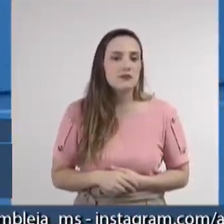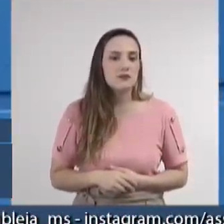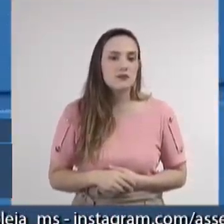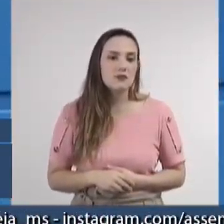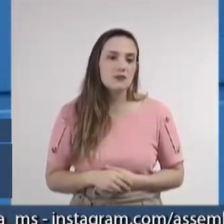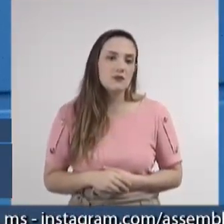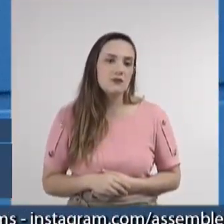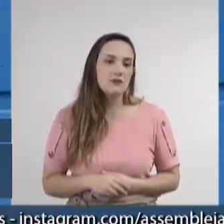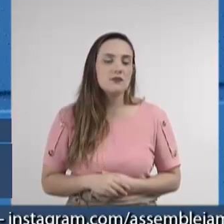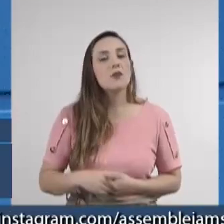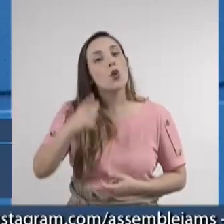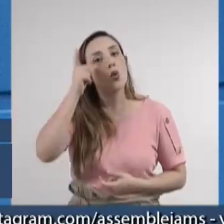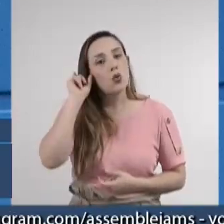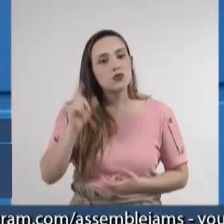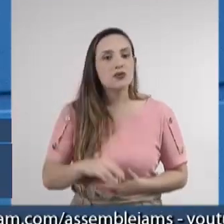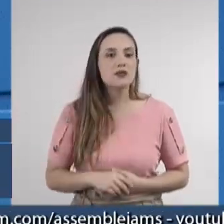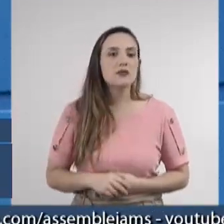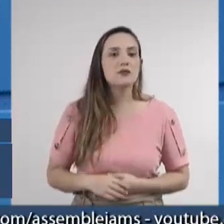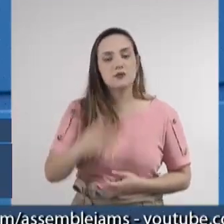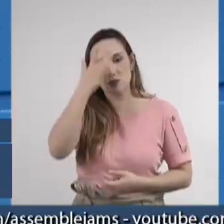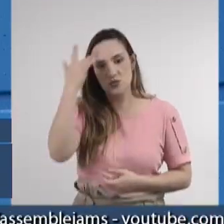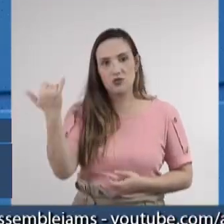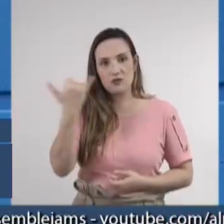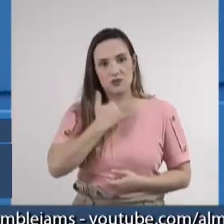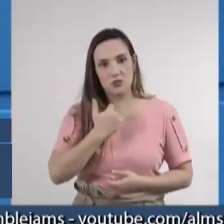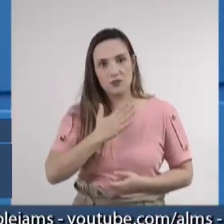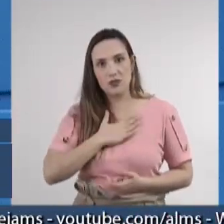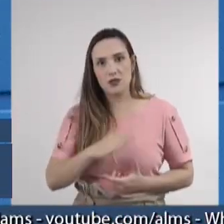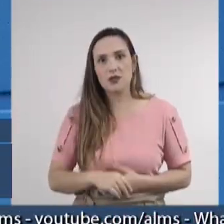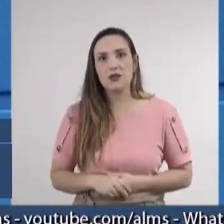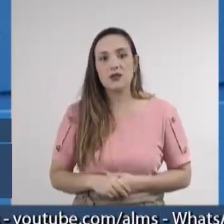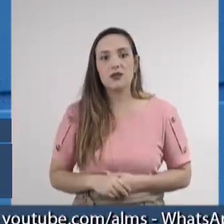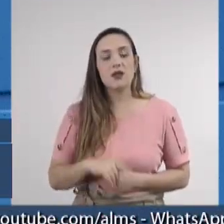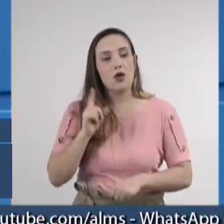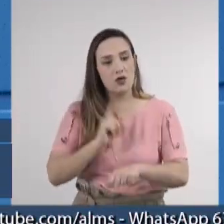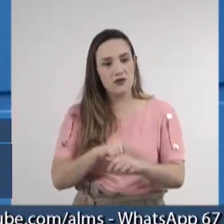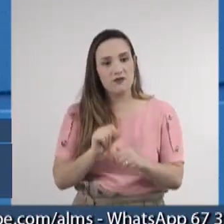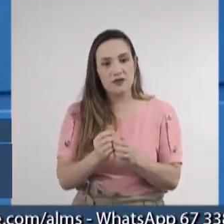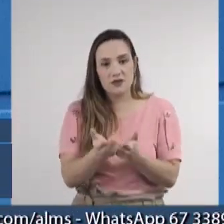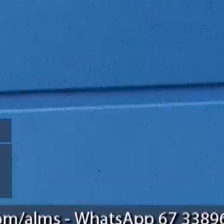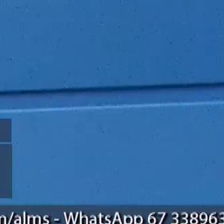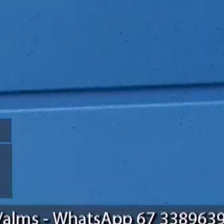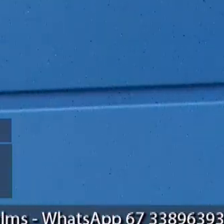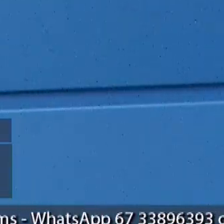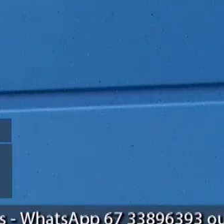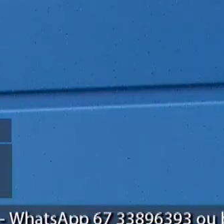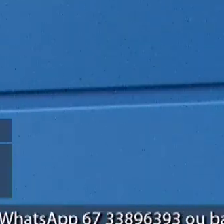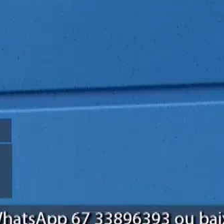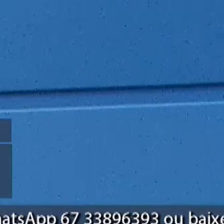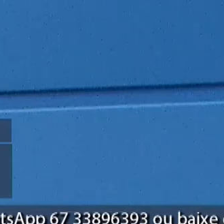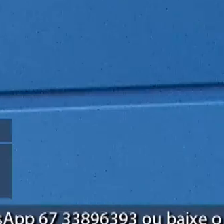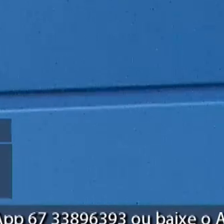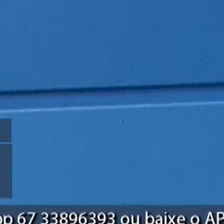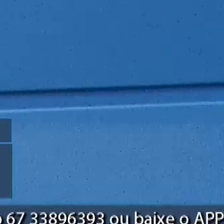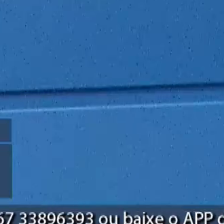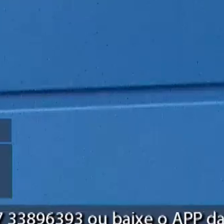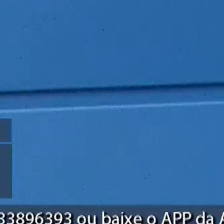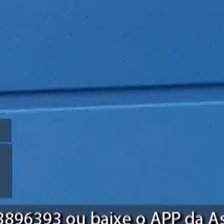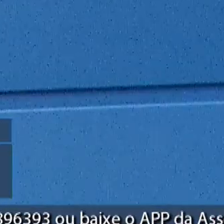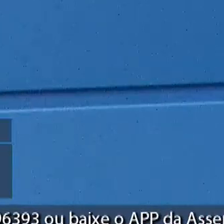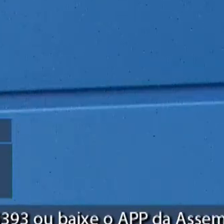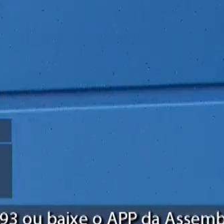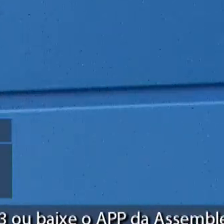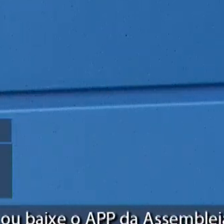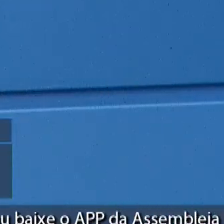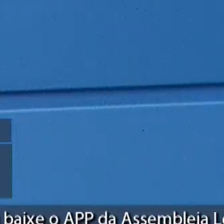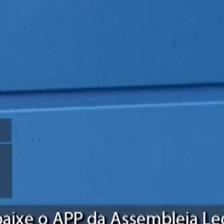ontem nós tomamos conhecimento que, quando a licitação da concessão da 163 em 2013, foi